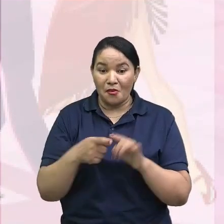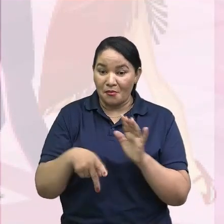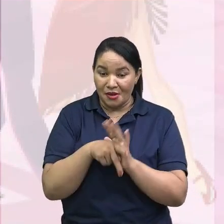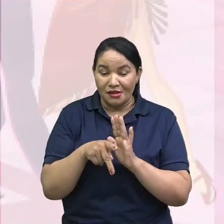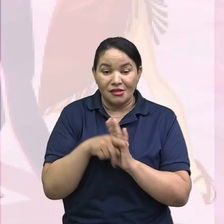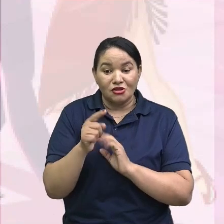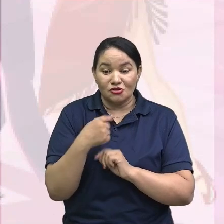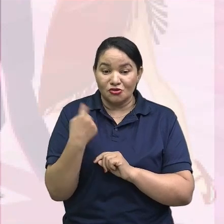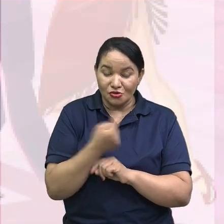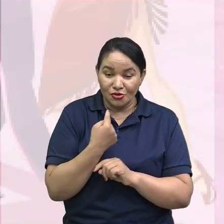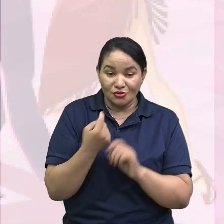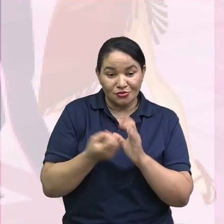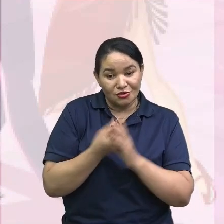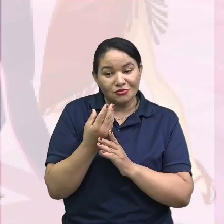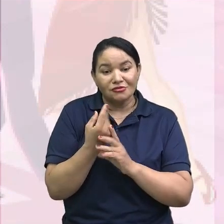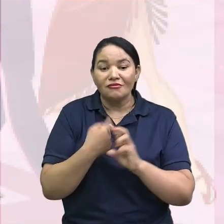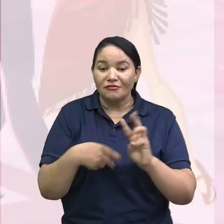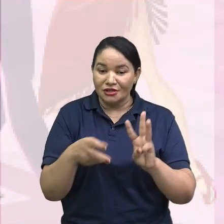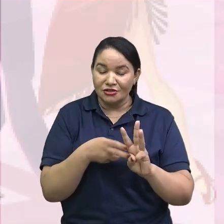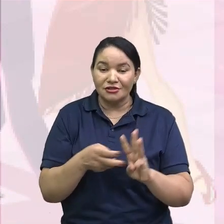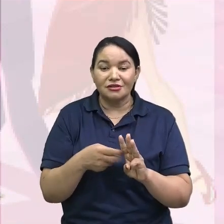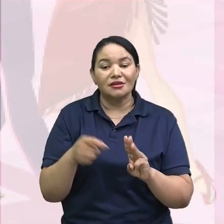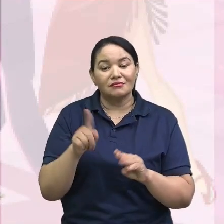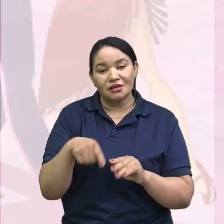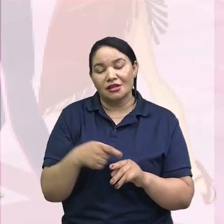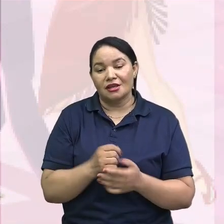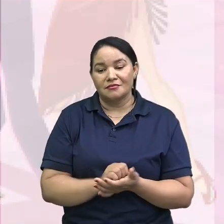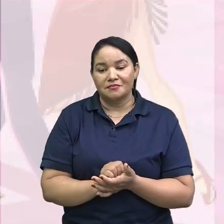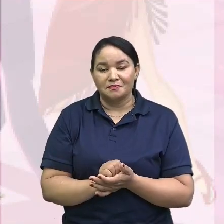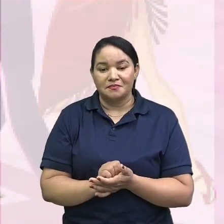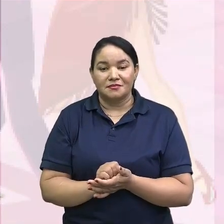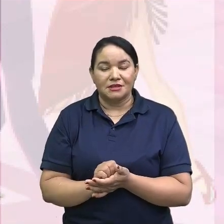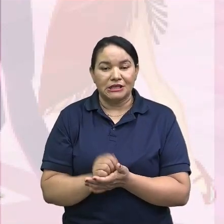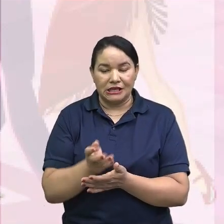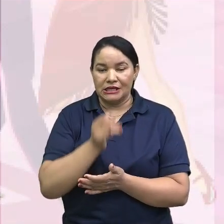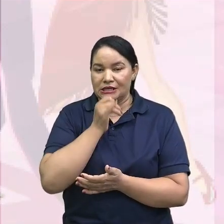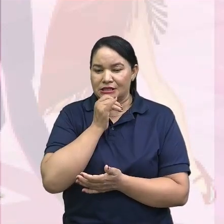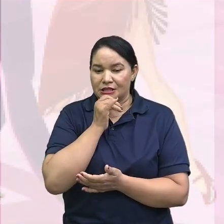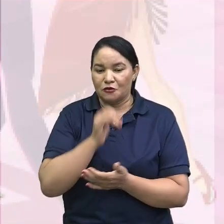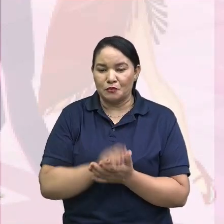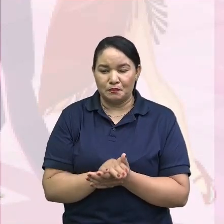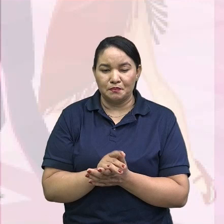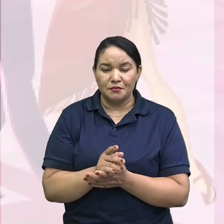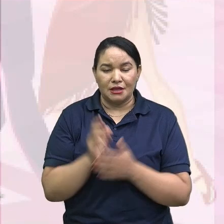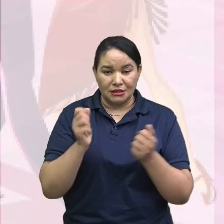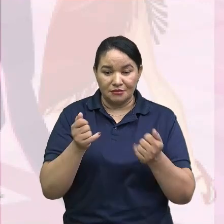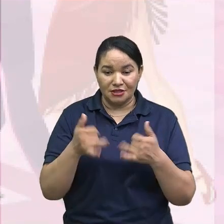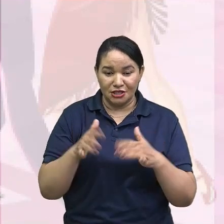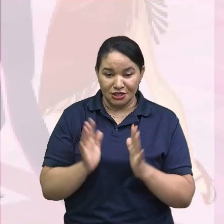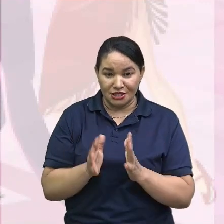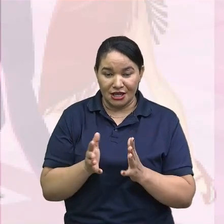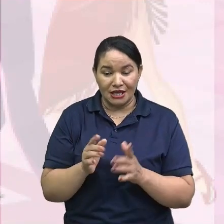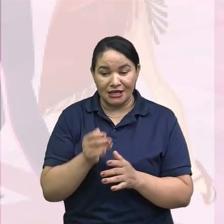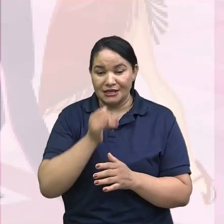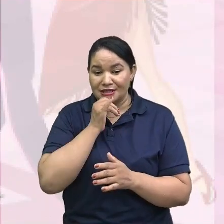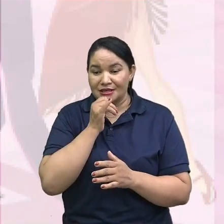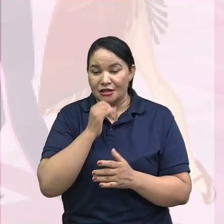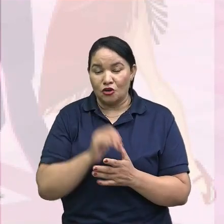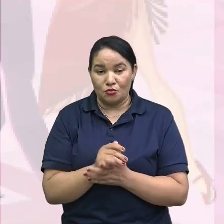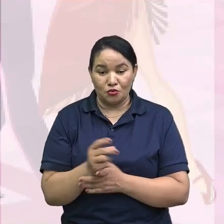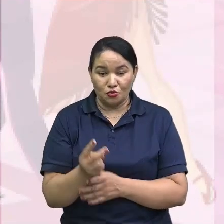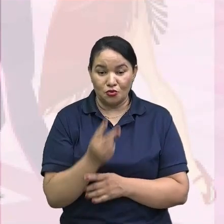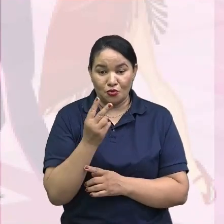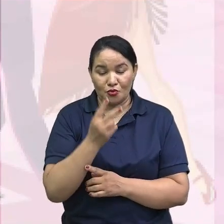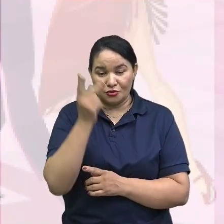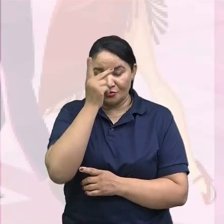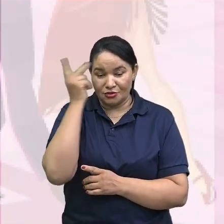indígenas. Isso vem forte, sim, quando eu dei aqueles exemplos das danças que são feitas em pares. E se